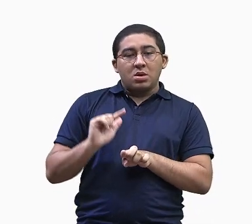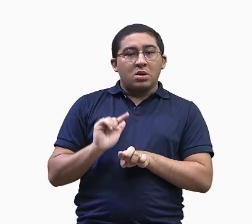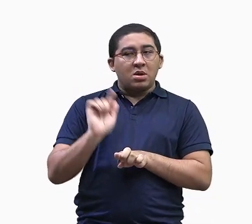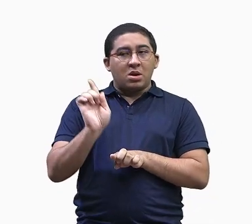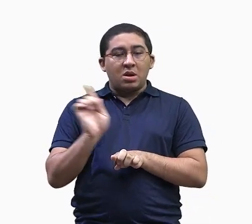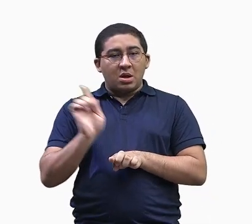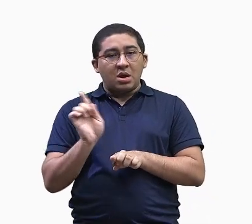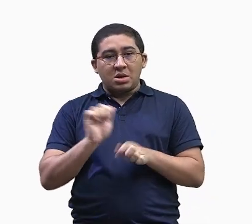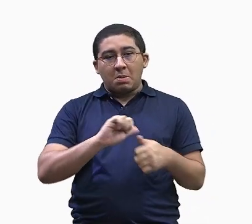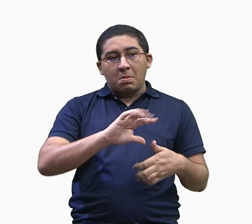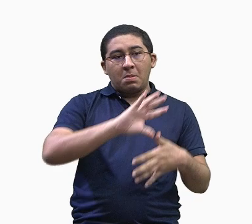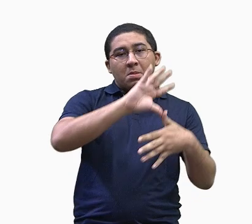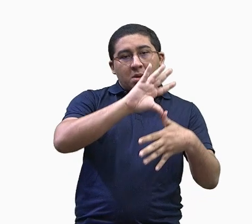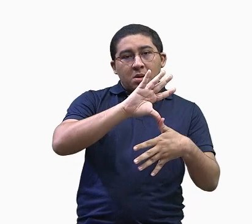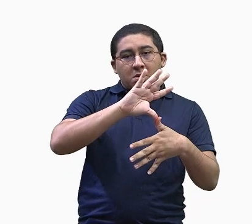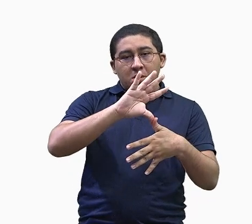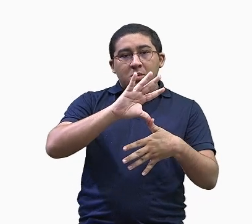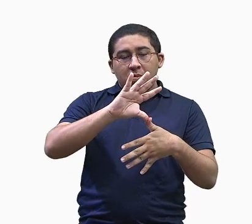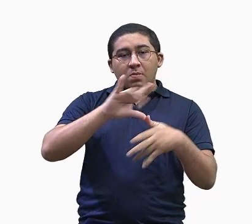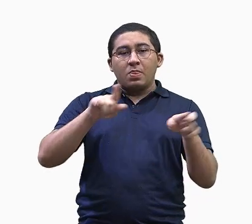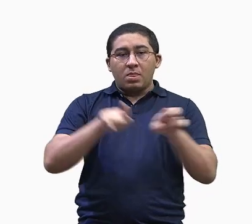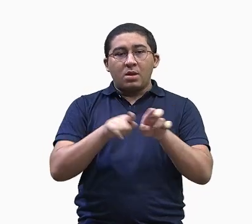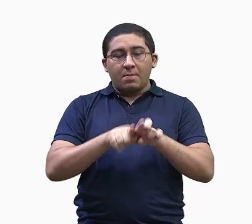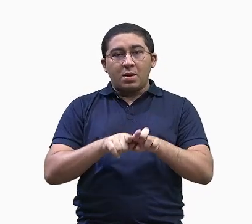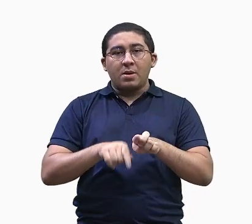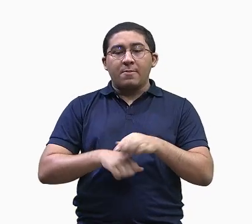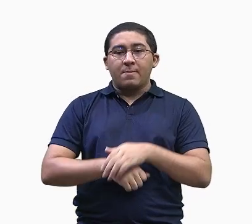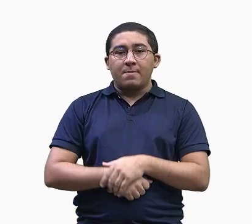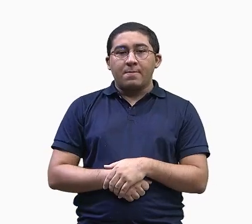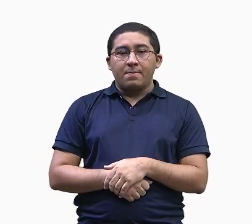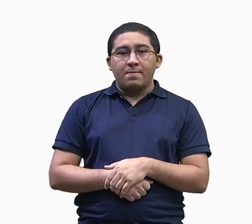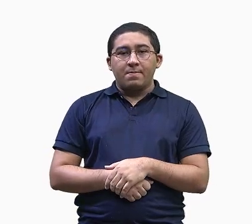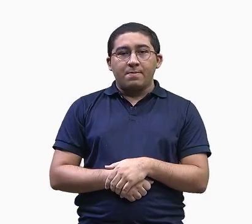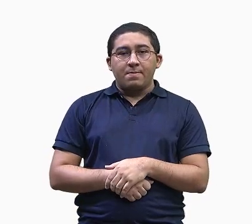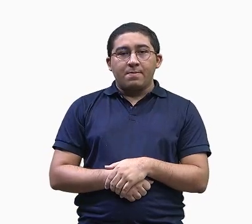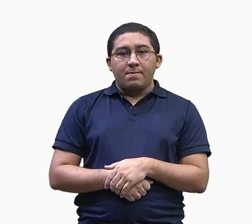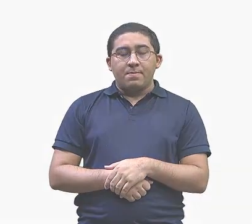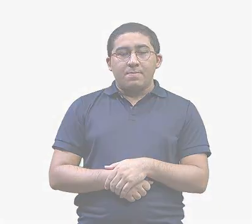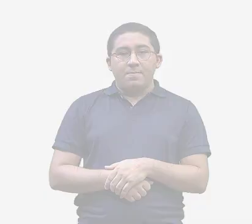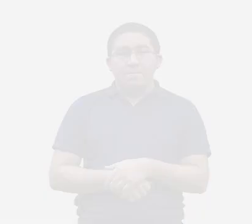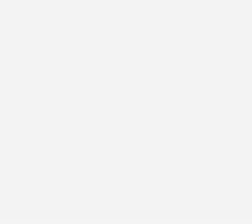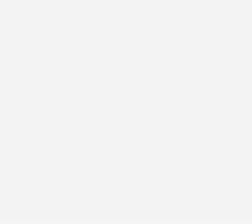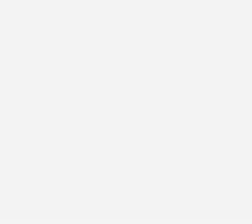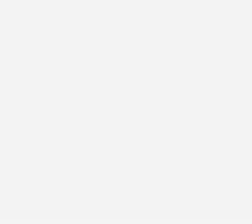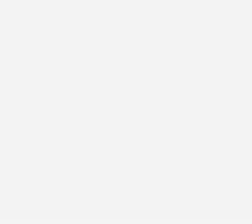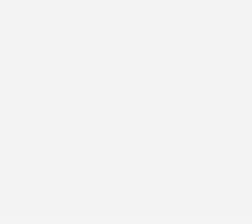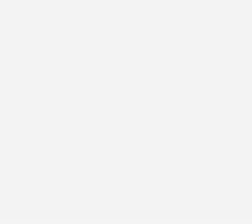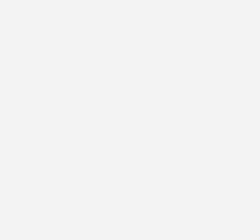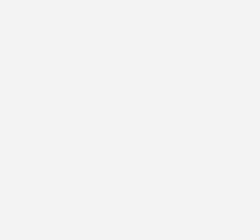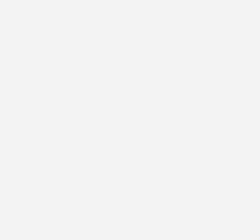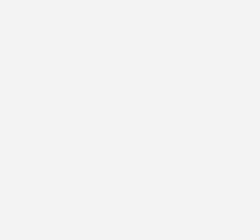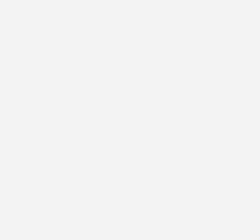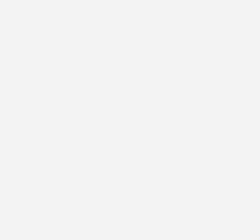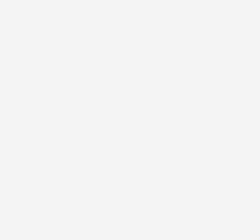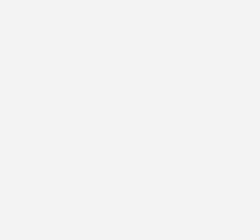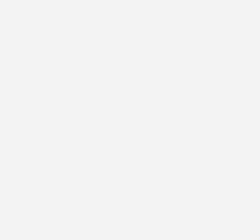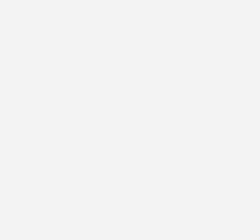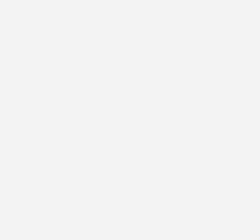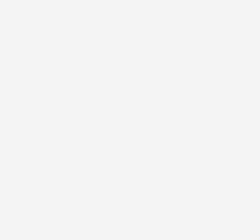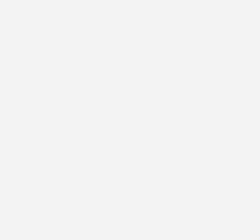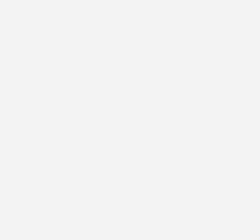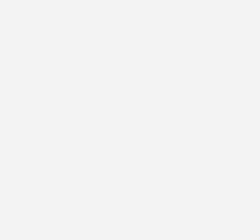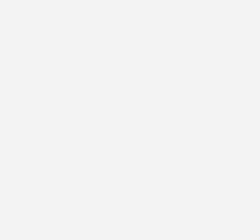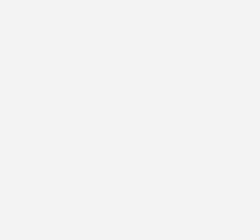continente americano, no continente africano, mais ali ao sul, a Austrália também ali, como a gente pode observar